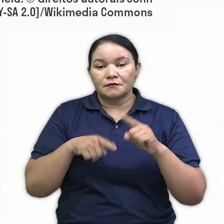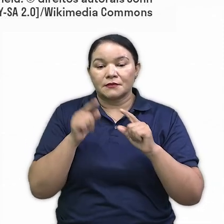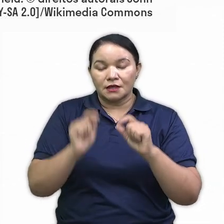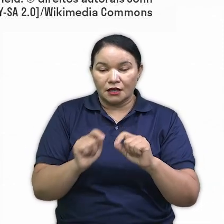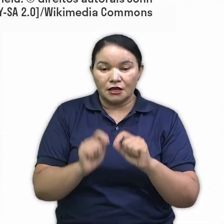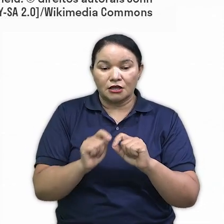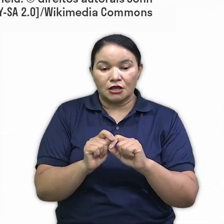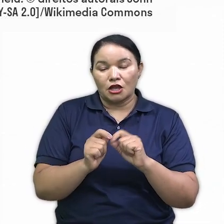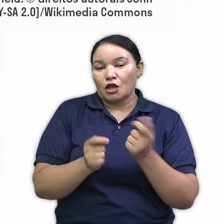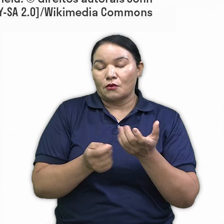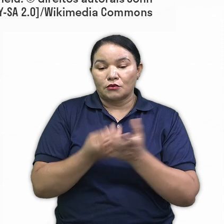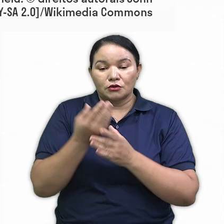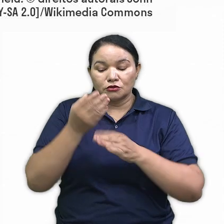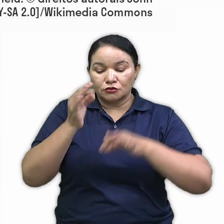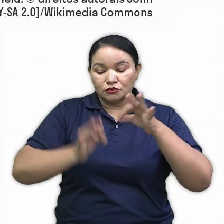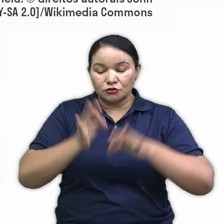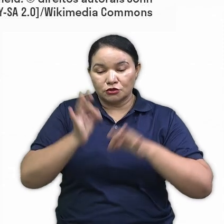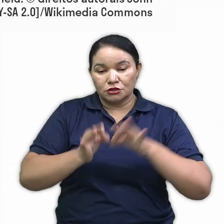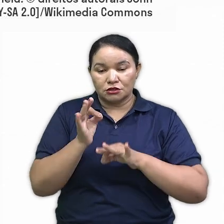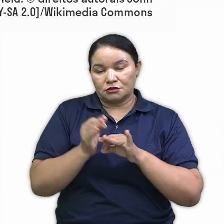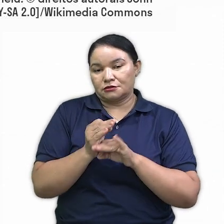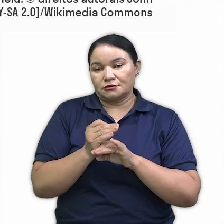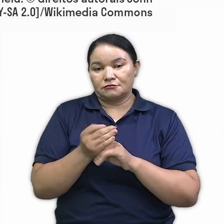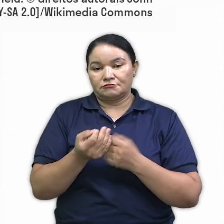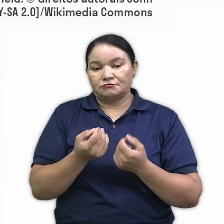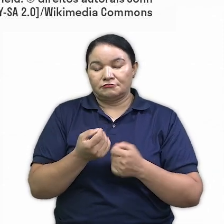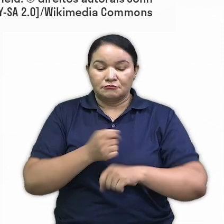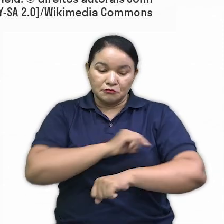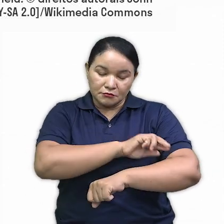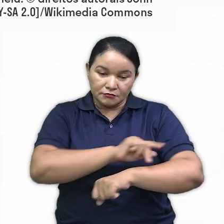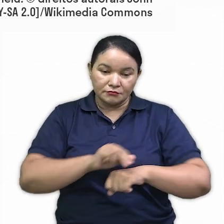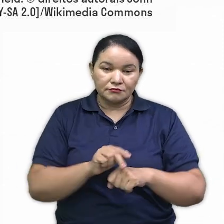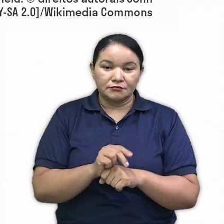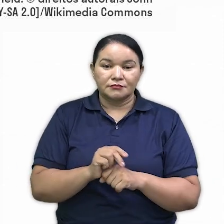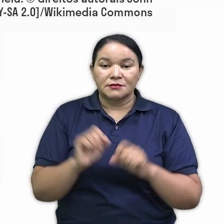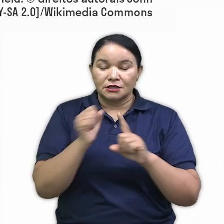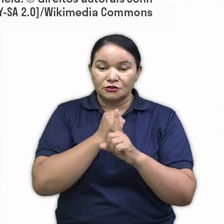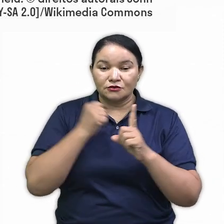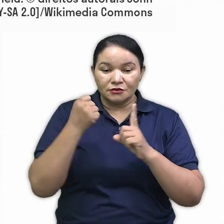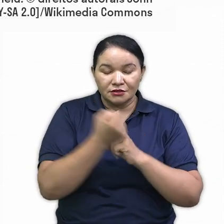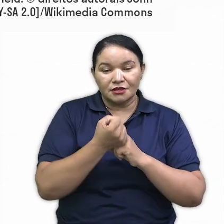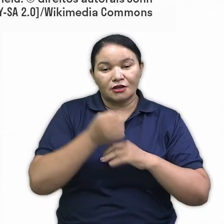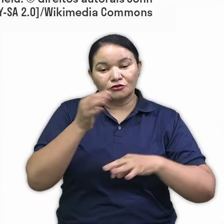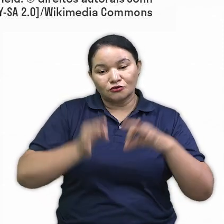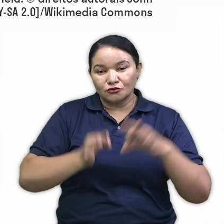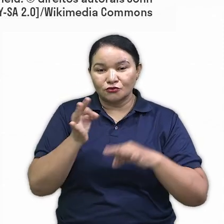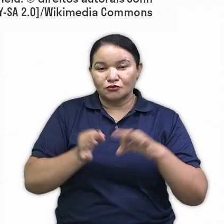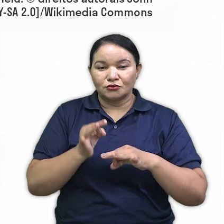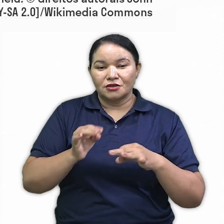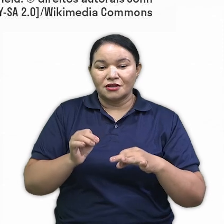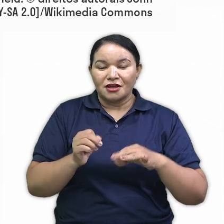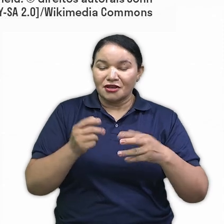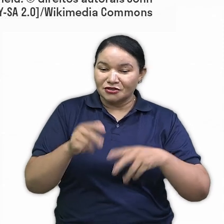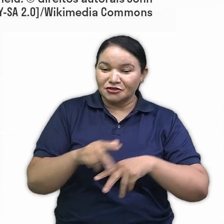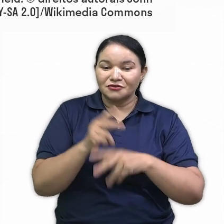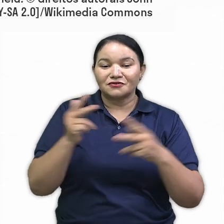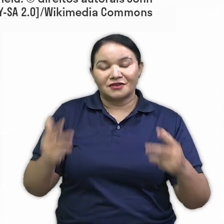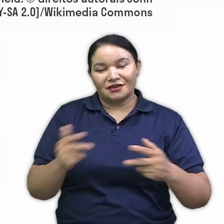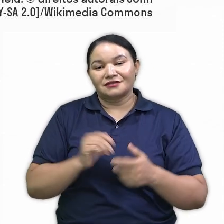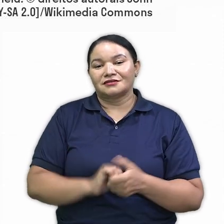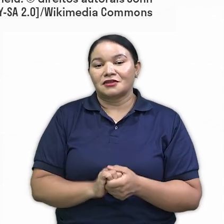racial. Assim também, olha, como de uma sociedade mais democrática, mais justa e diversa. Porque